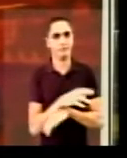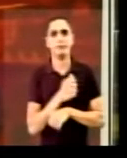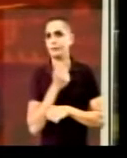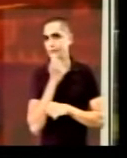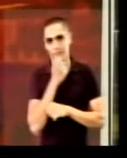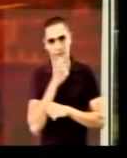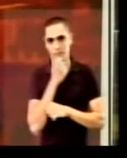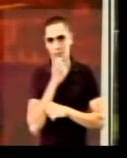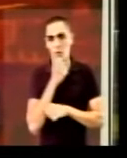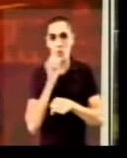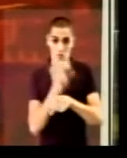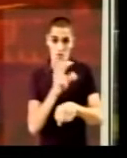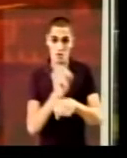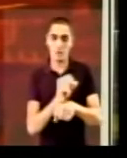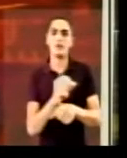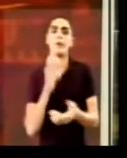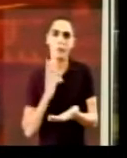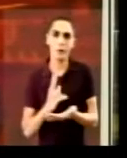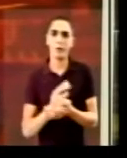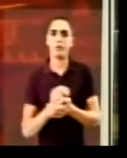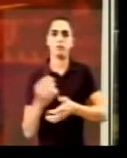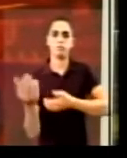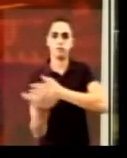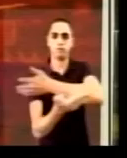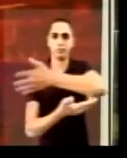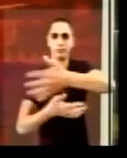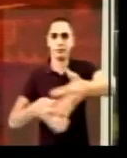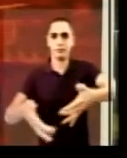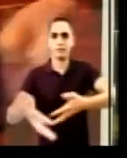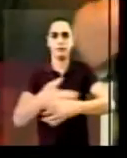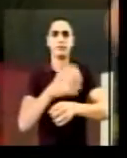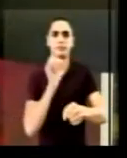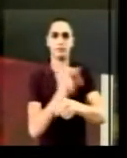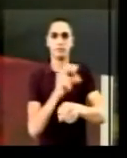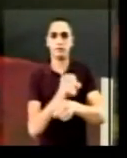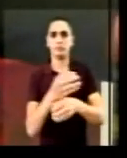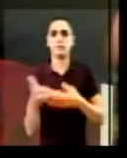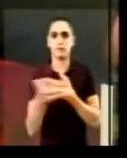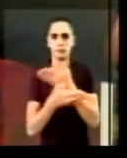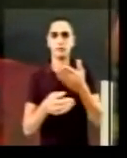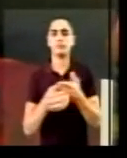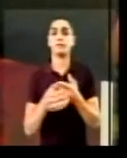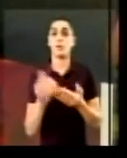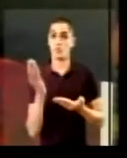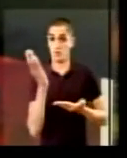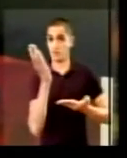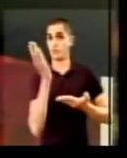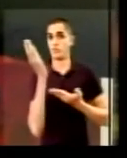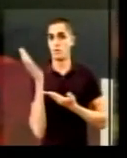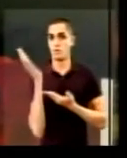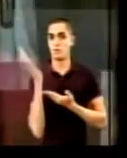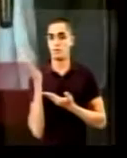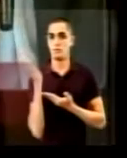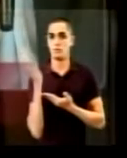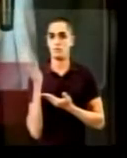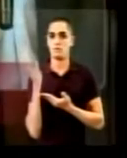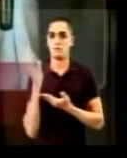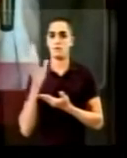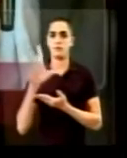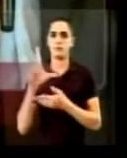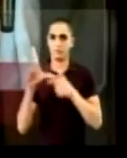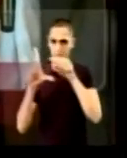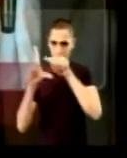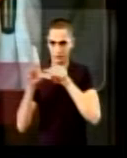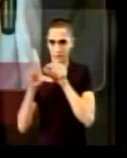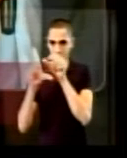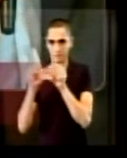Ela está circulando e circulando bastante. Não façam isso. Olha esse gráfico. Vocês vão ver que as